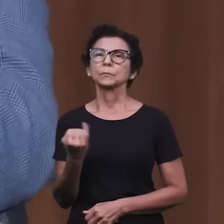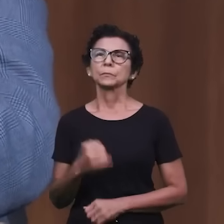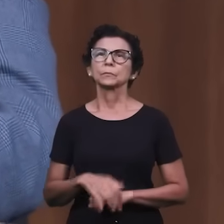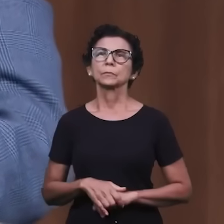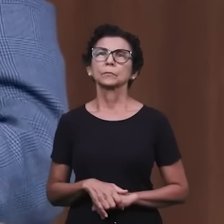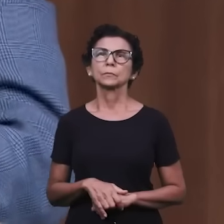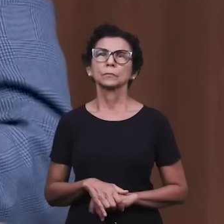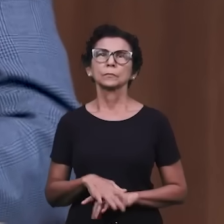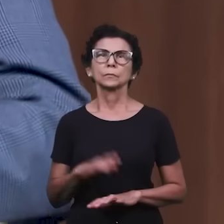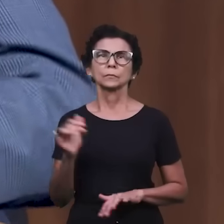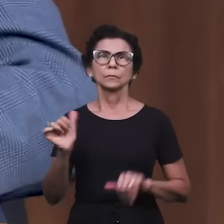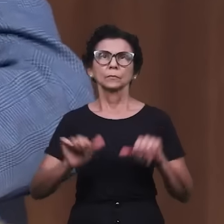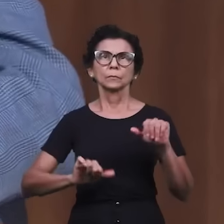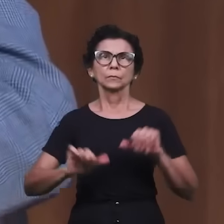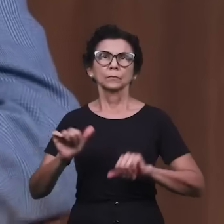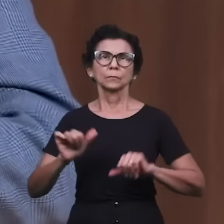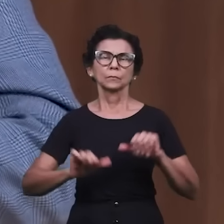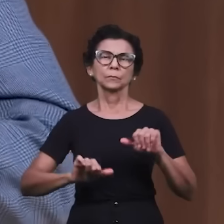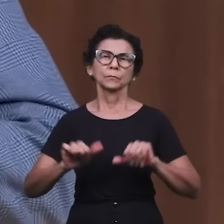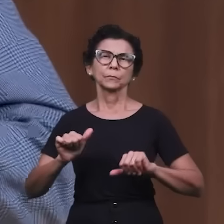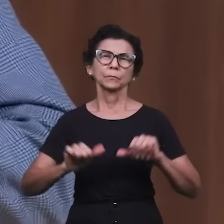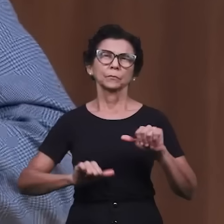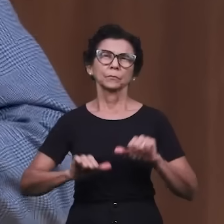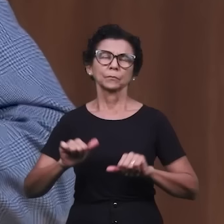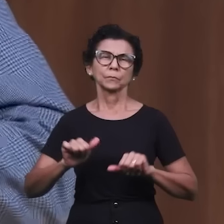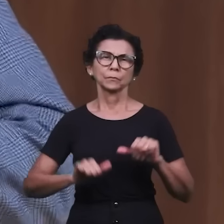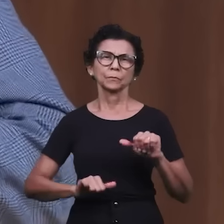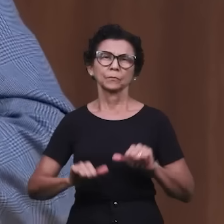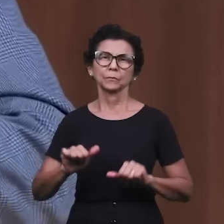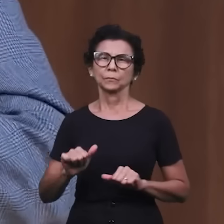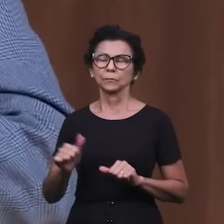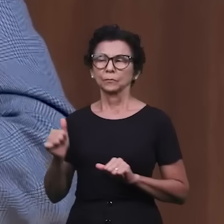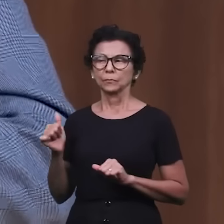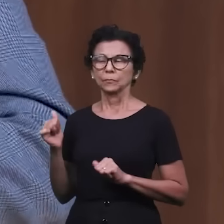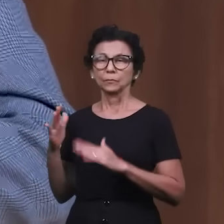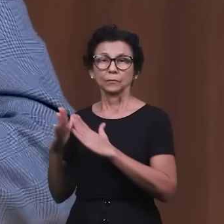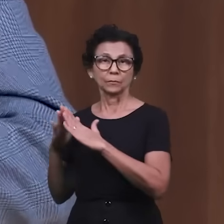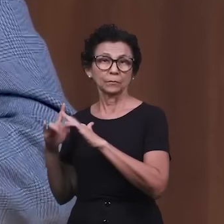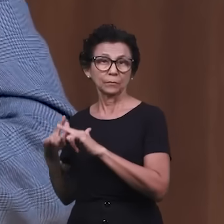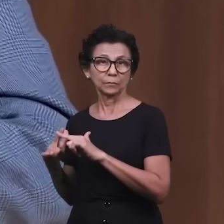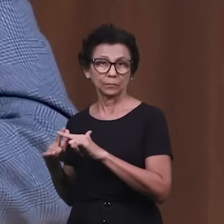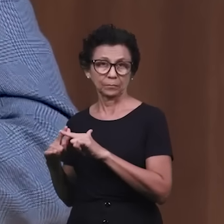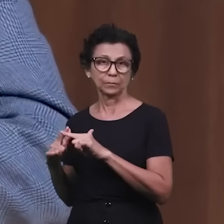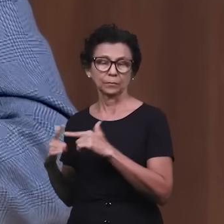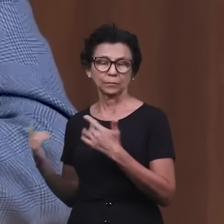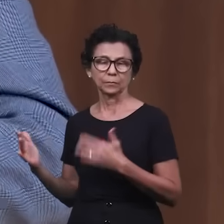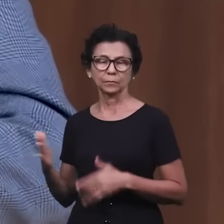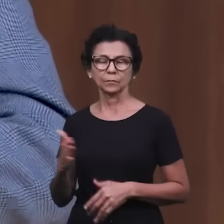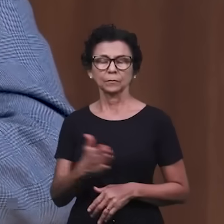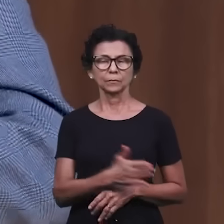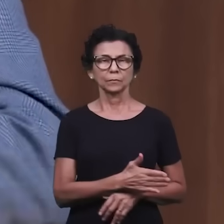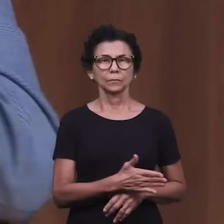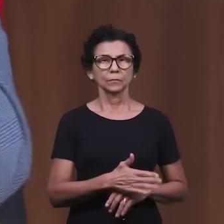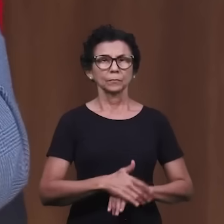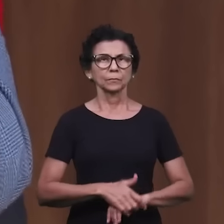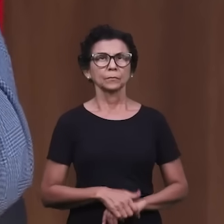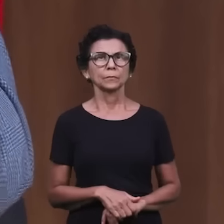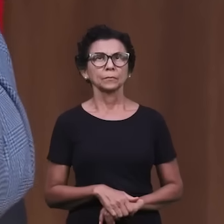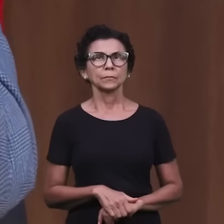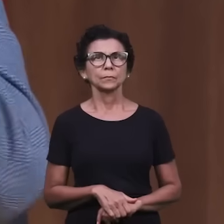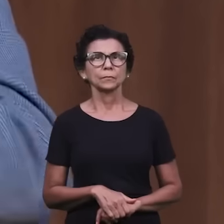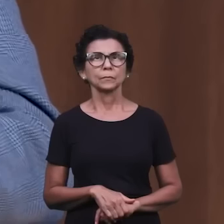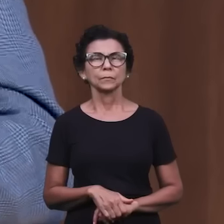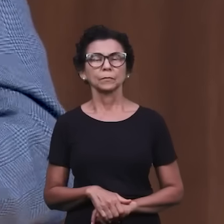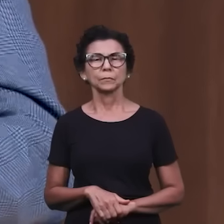avaliar o estado da igreja. Eu assumi recentemente uma igreja, né?